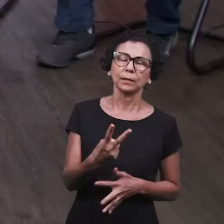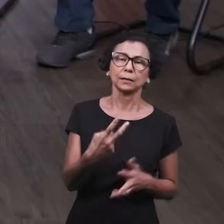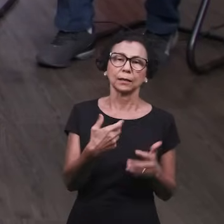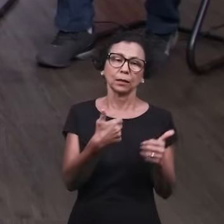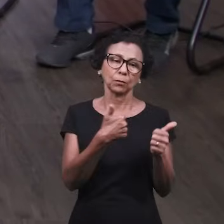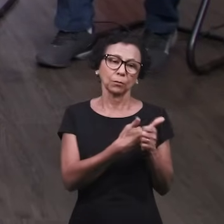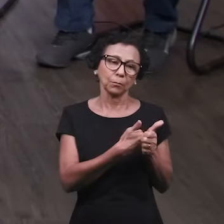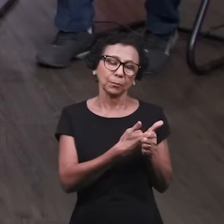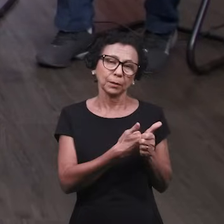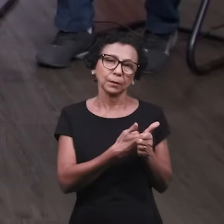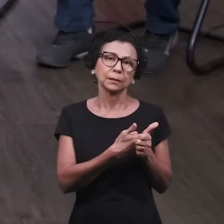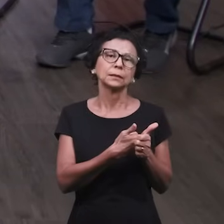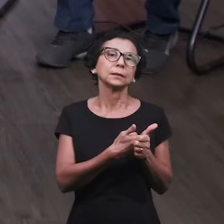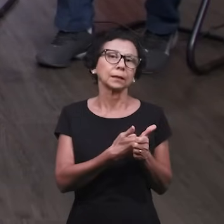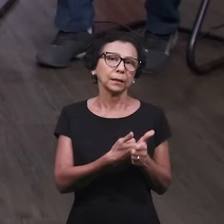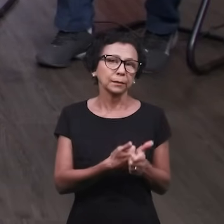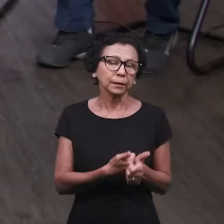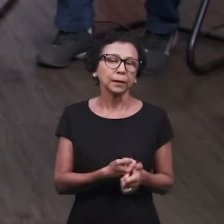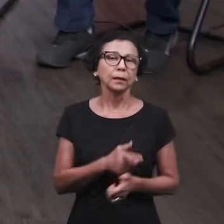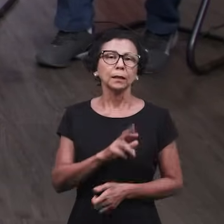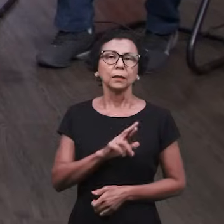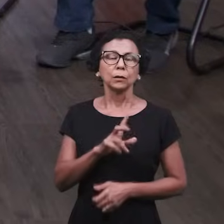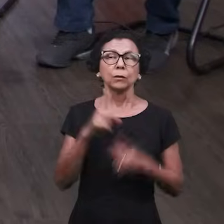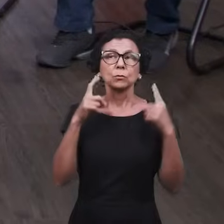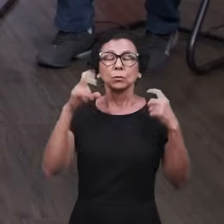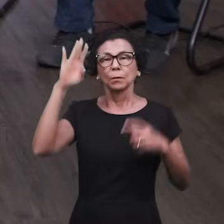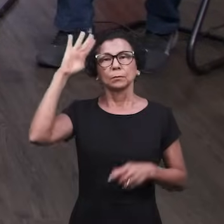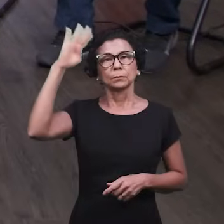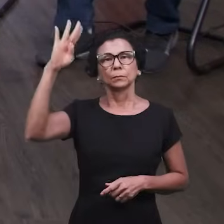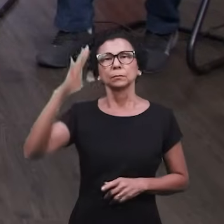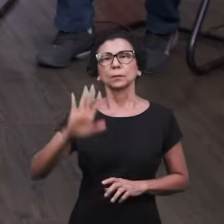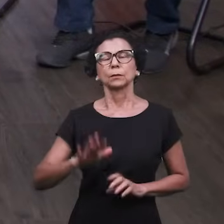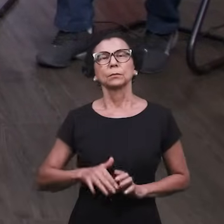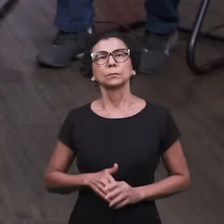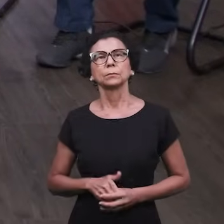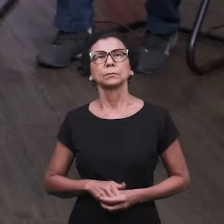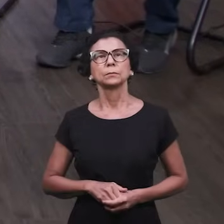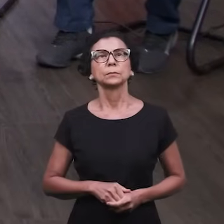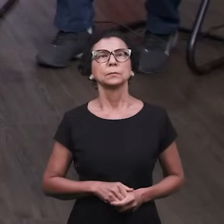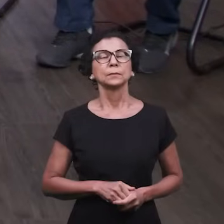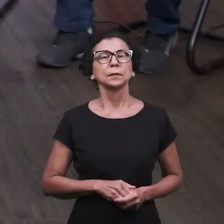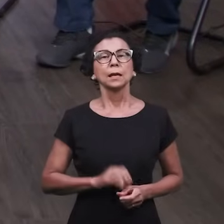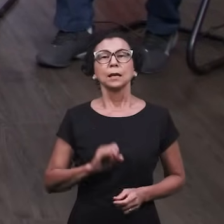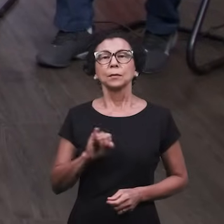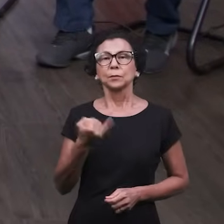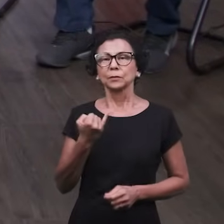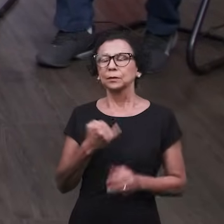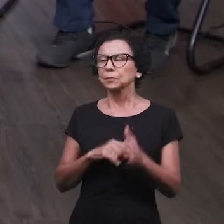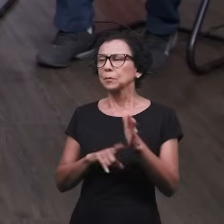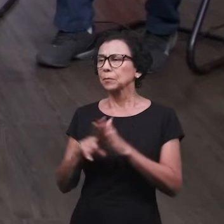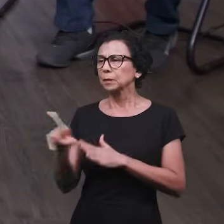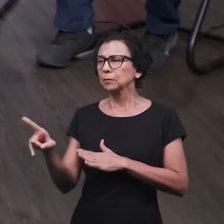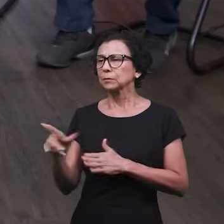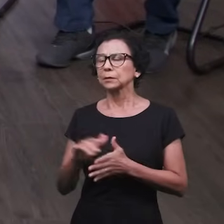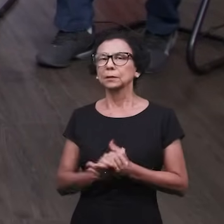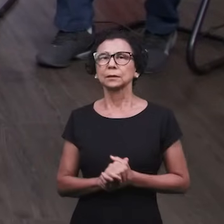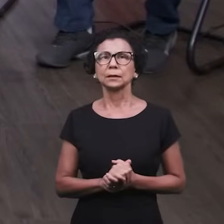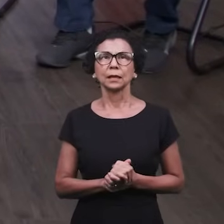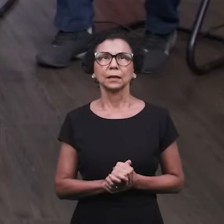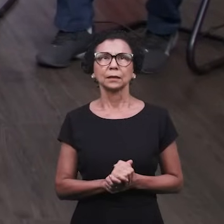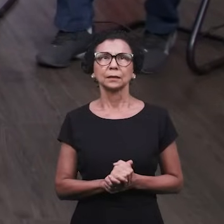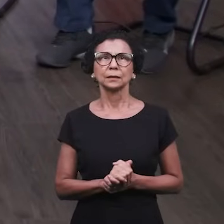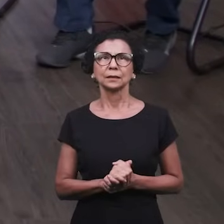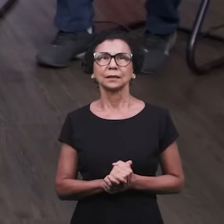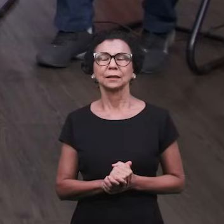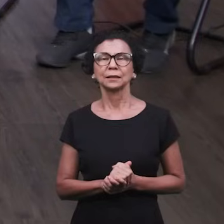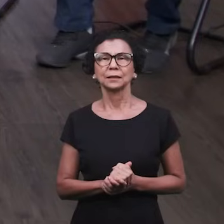de acompanhamento. Né? Então não é o som principal, mas é um acompanhamento. Pastor, complementando essa ideia, a educação musical